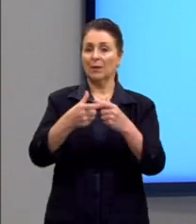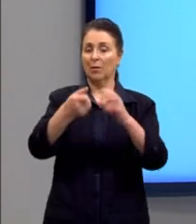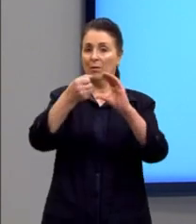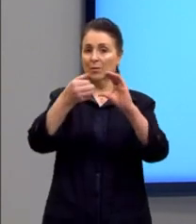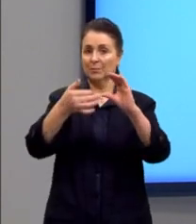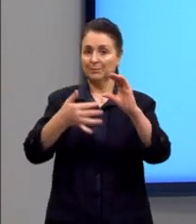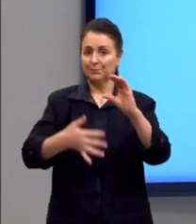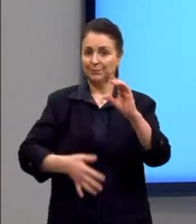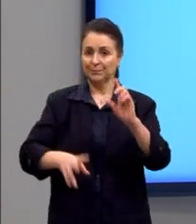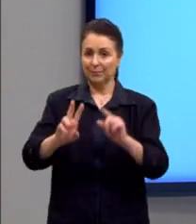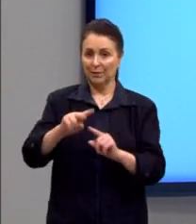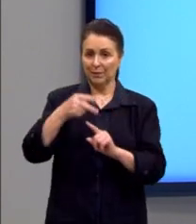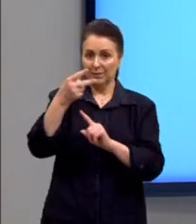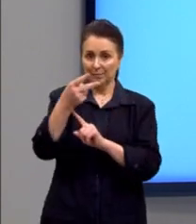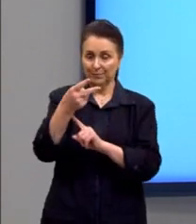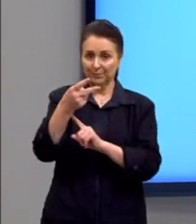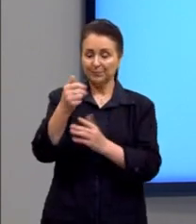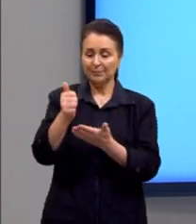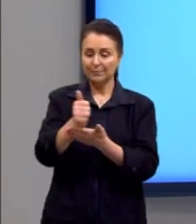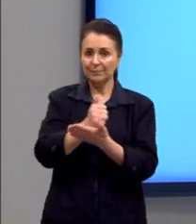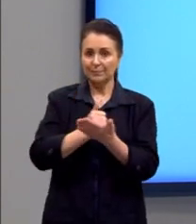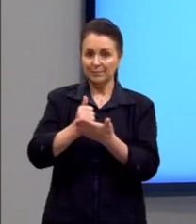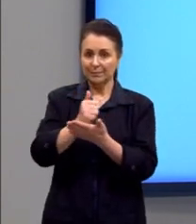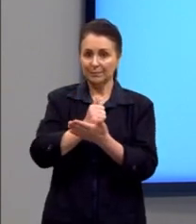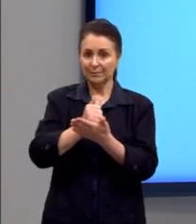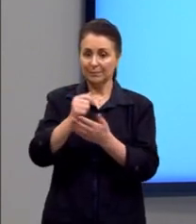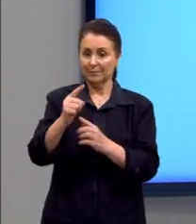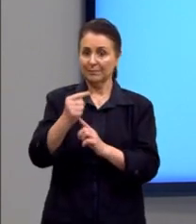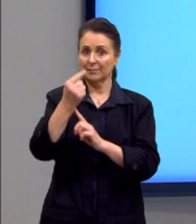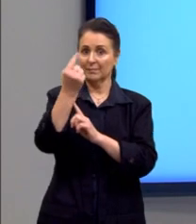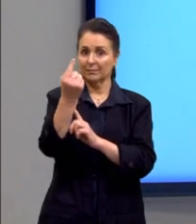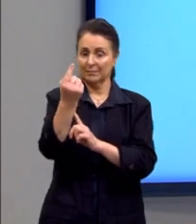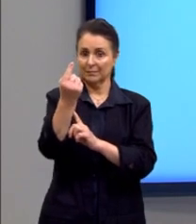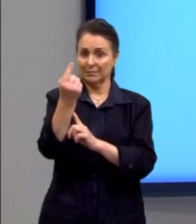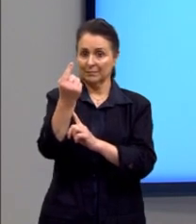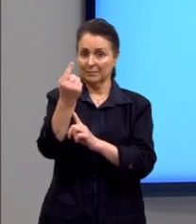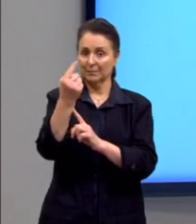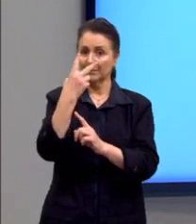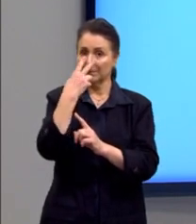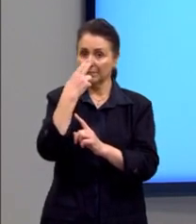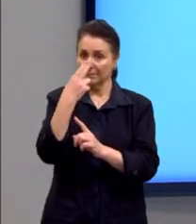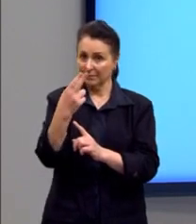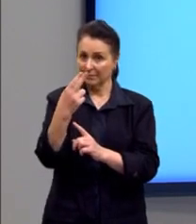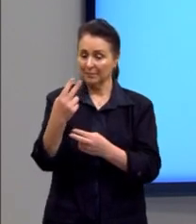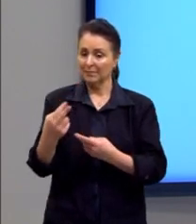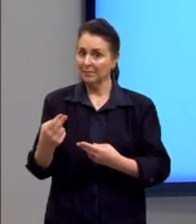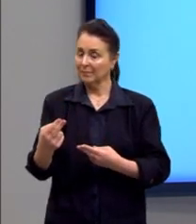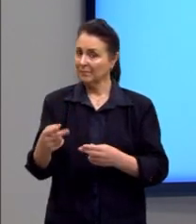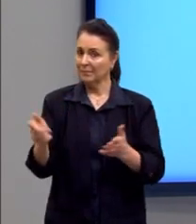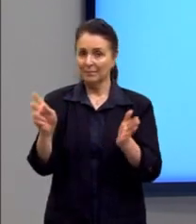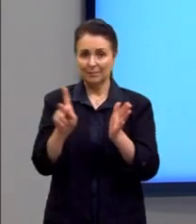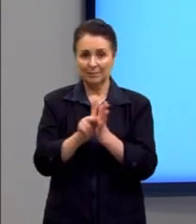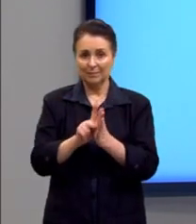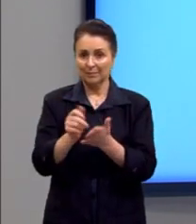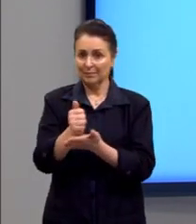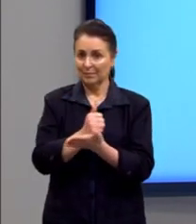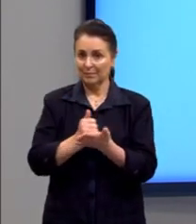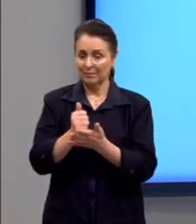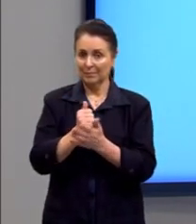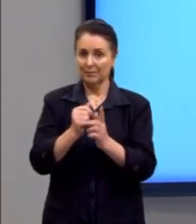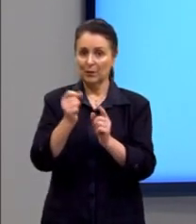potências toda a base elevado a 1 é igual a própria base né então quando